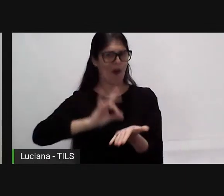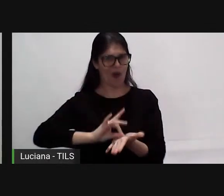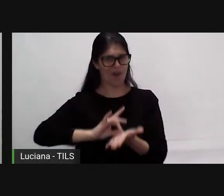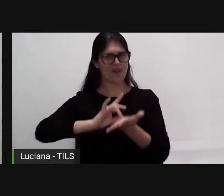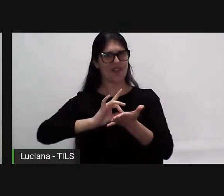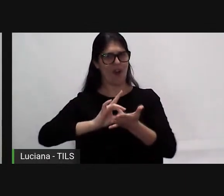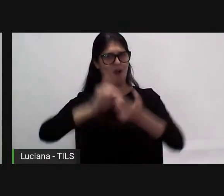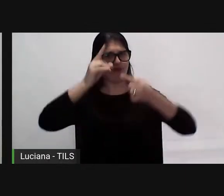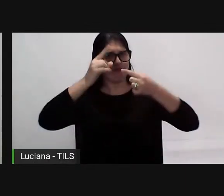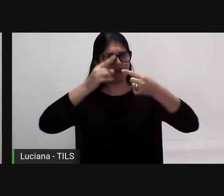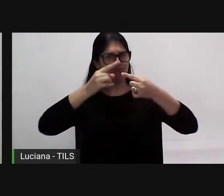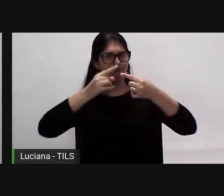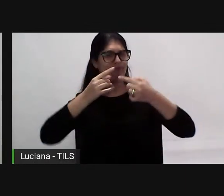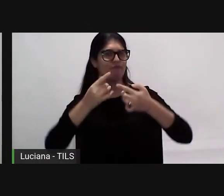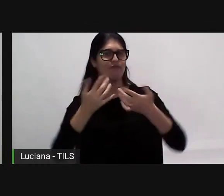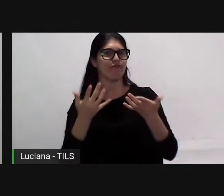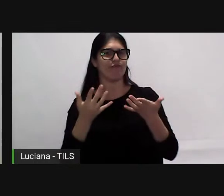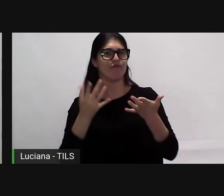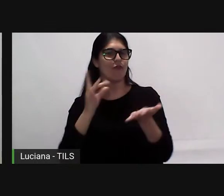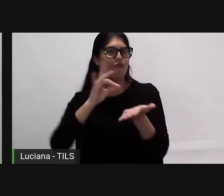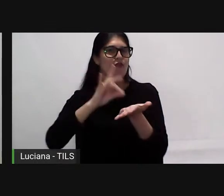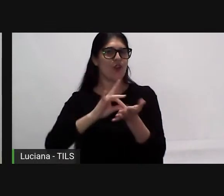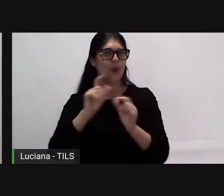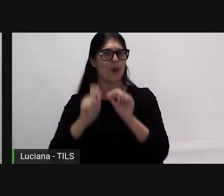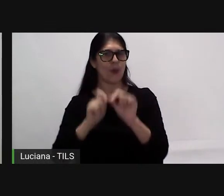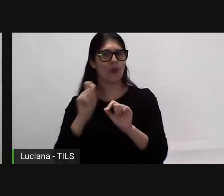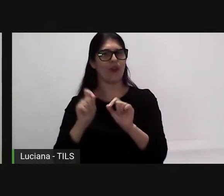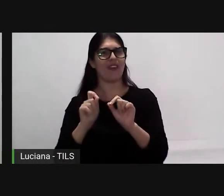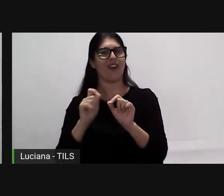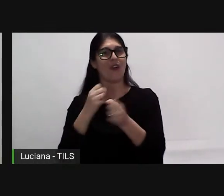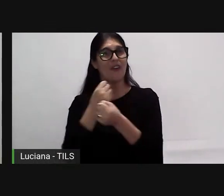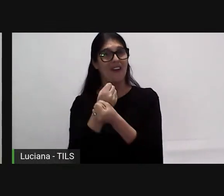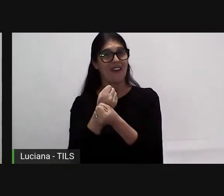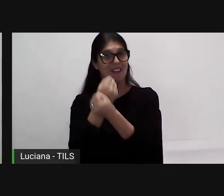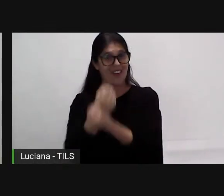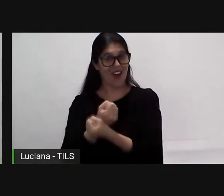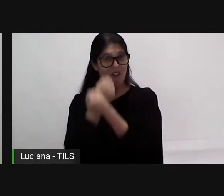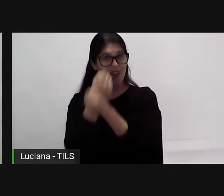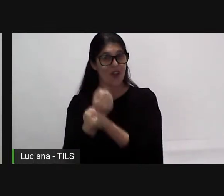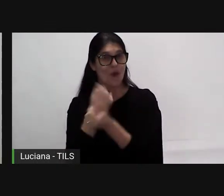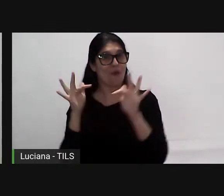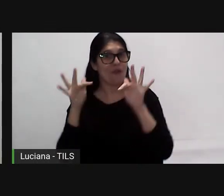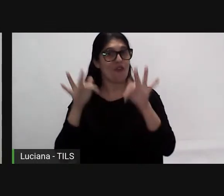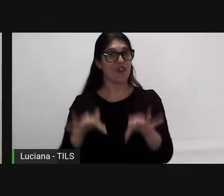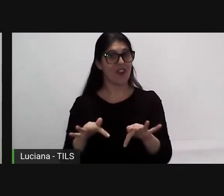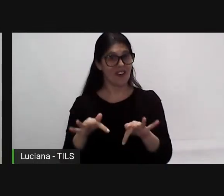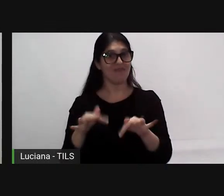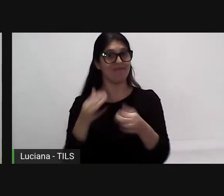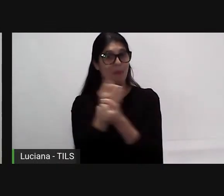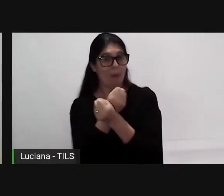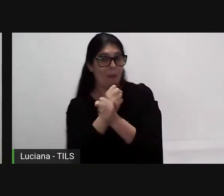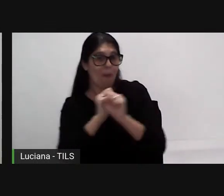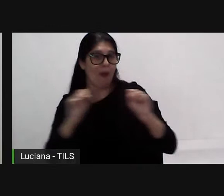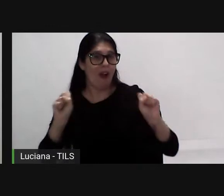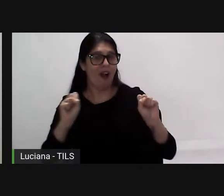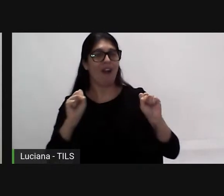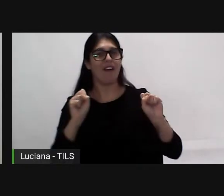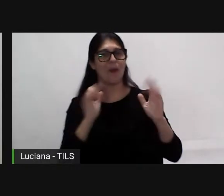houve o término, entre aspas, da escravidão, e que garantiu para uma parcela da